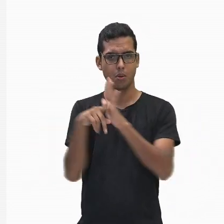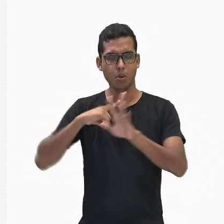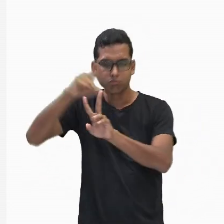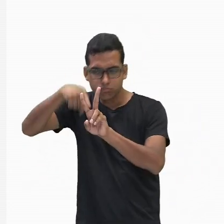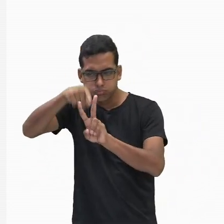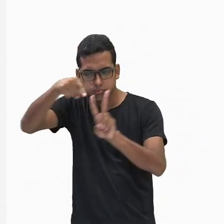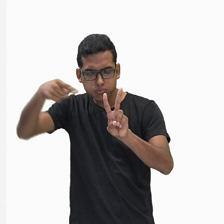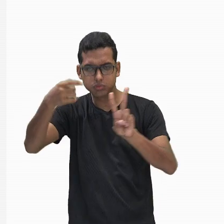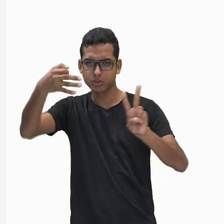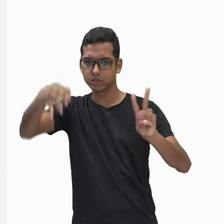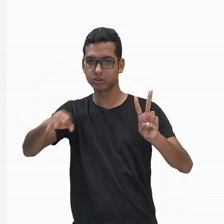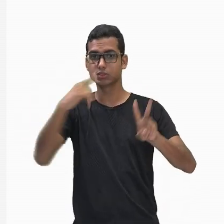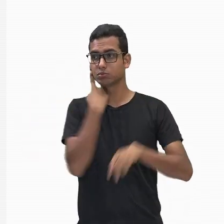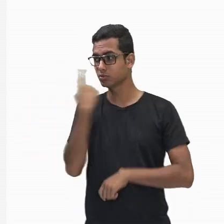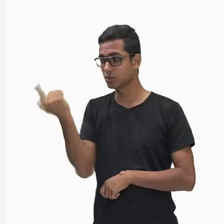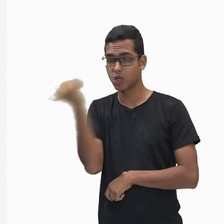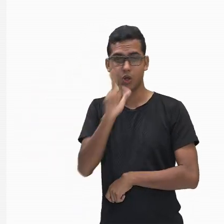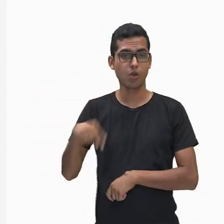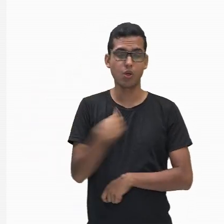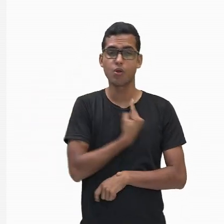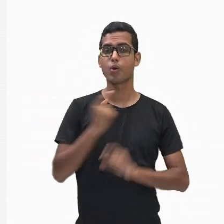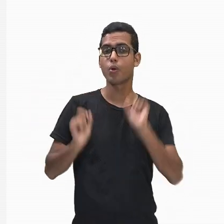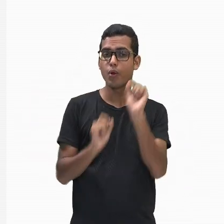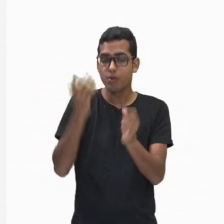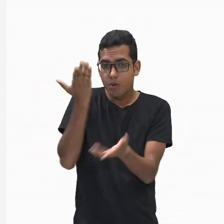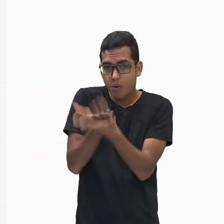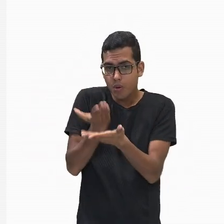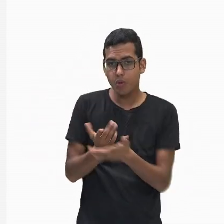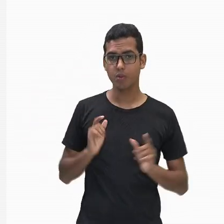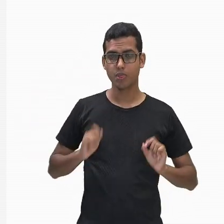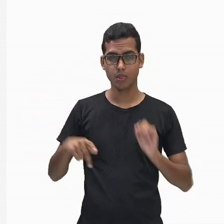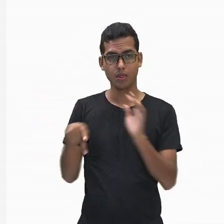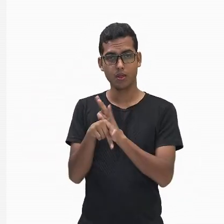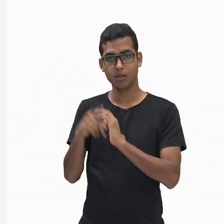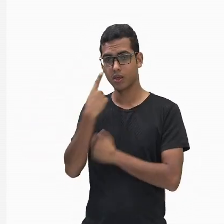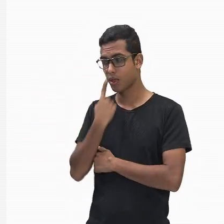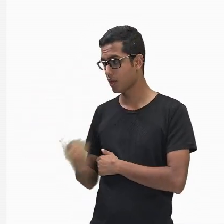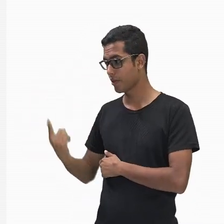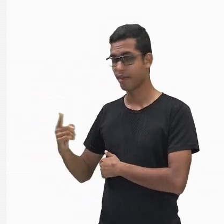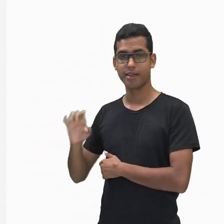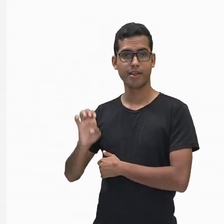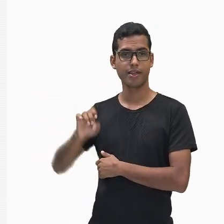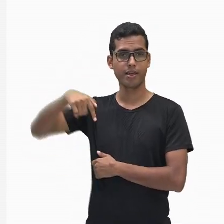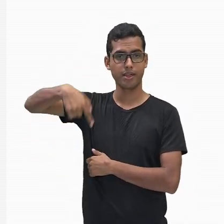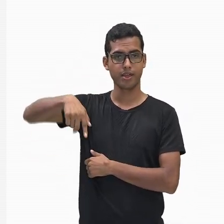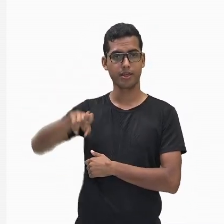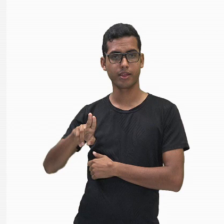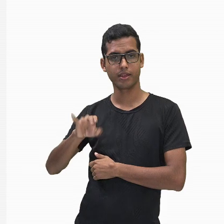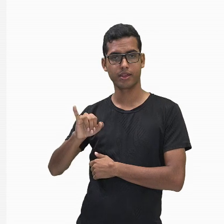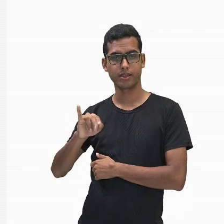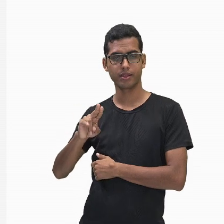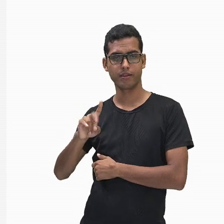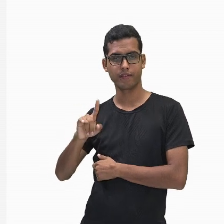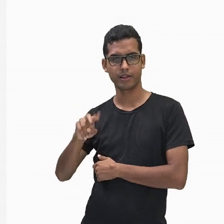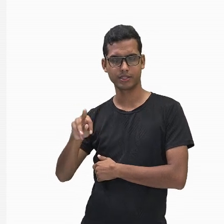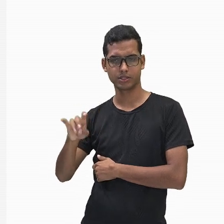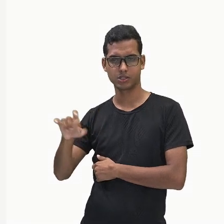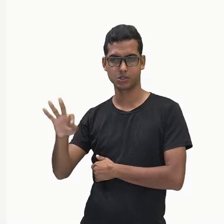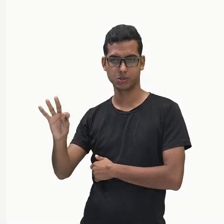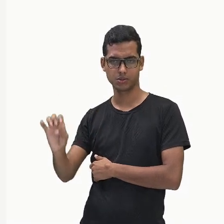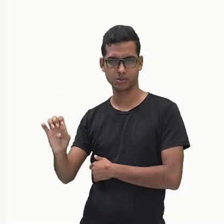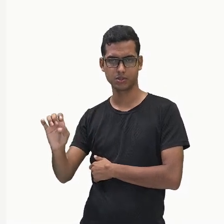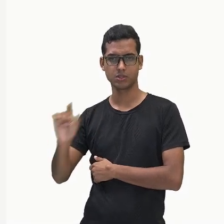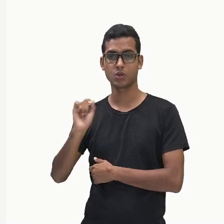raízes, nós vamos trabalhar com a função equivalente a ela, tá? E a função equivalente a